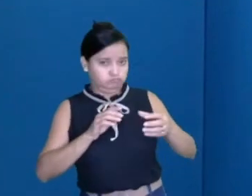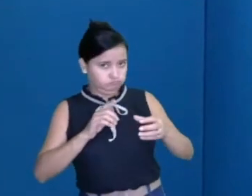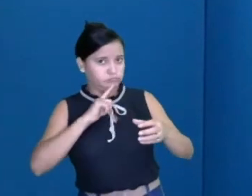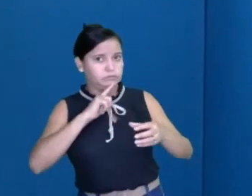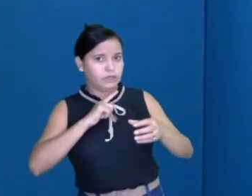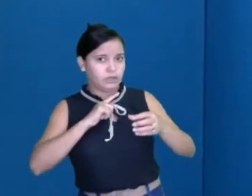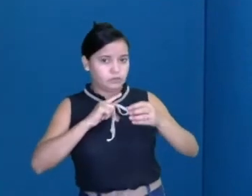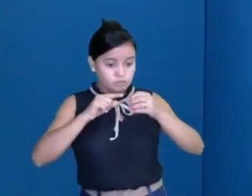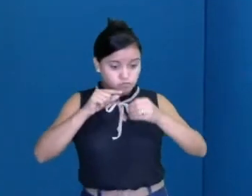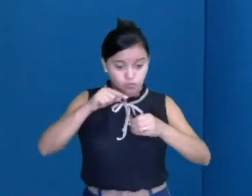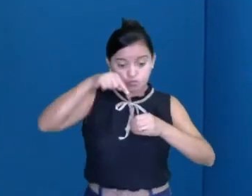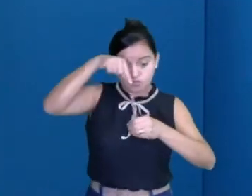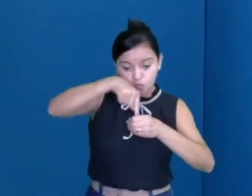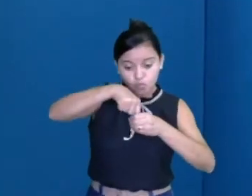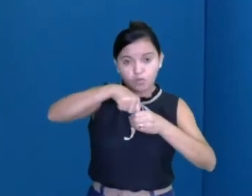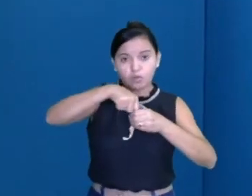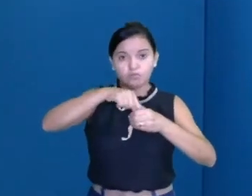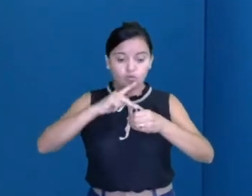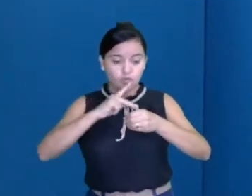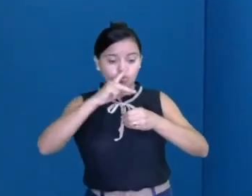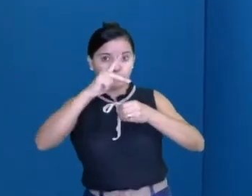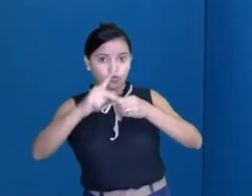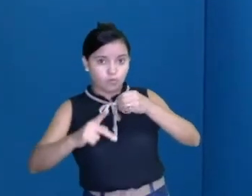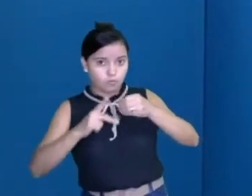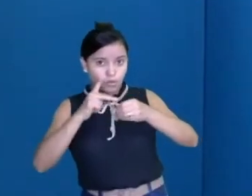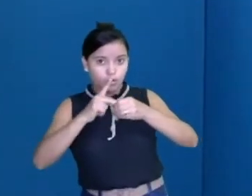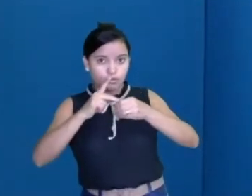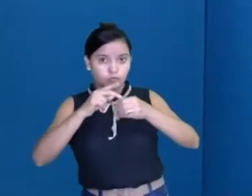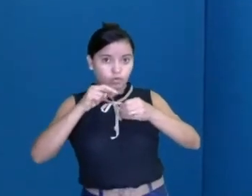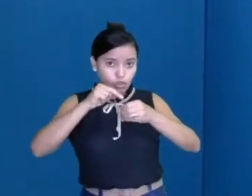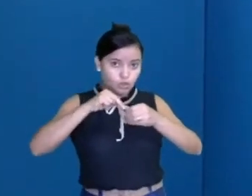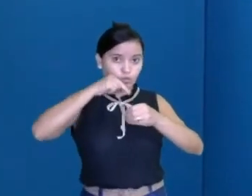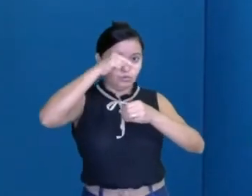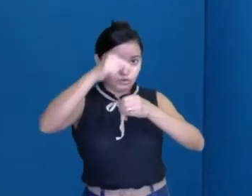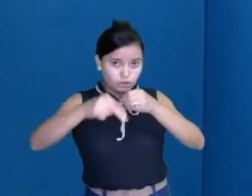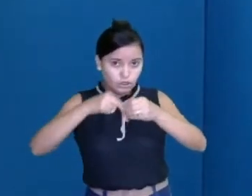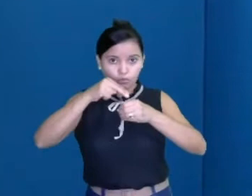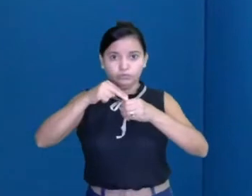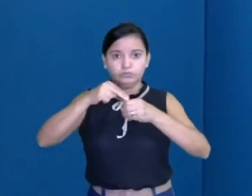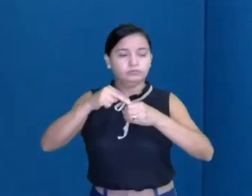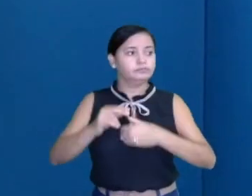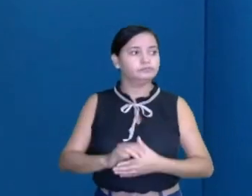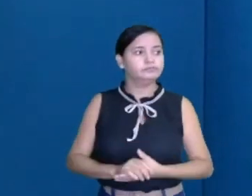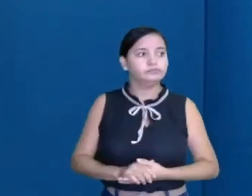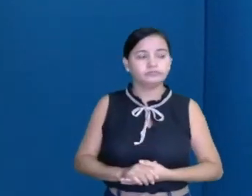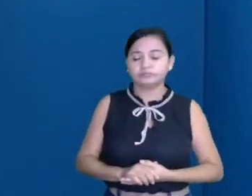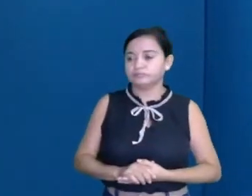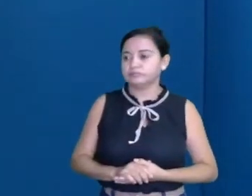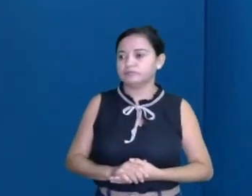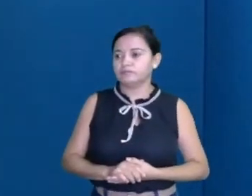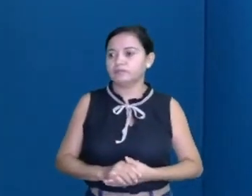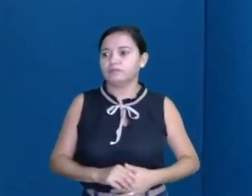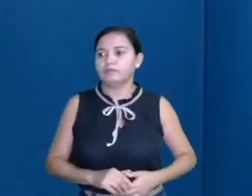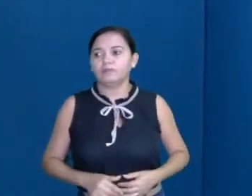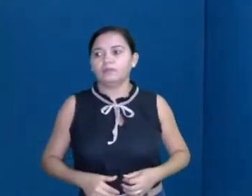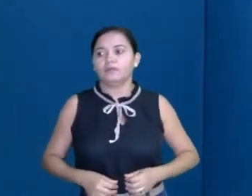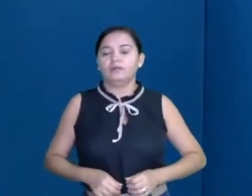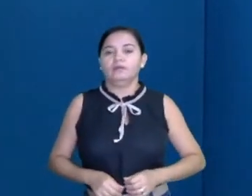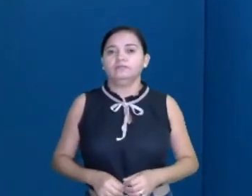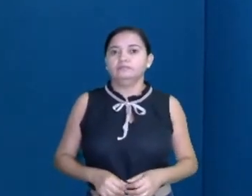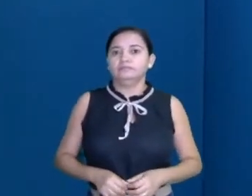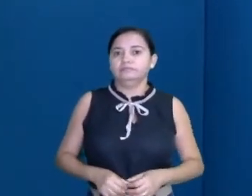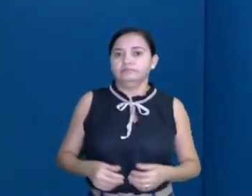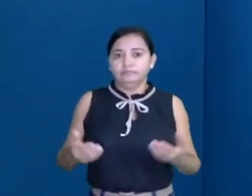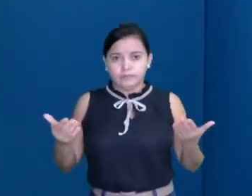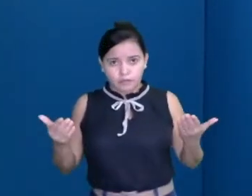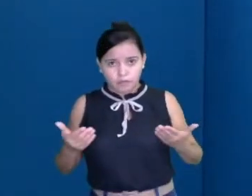essa eletrosfera que é um grande vazio. Tá certo? Por favor, produção, nosso próximo slide. E aí, eu não podia deixar de falar